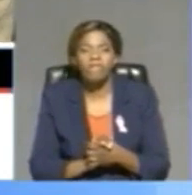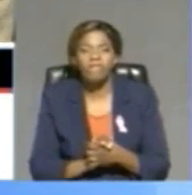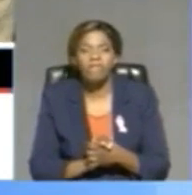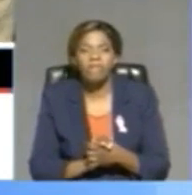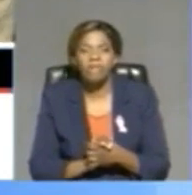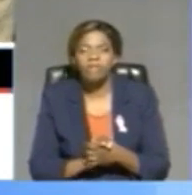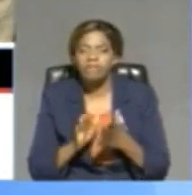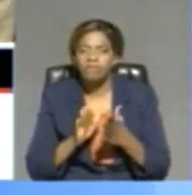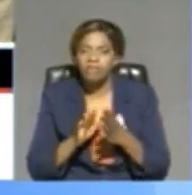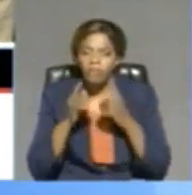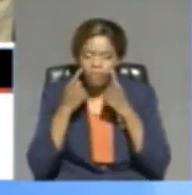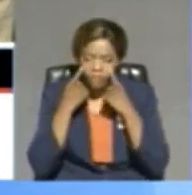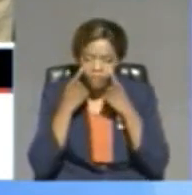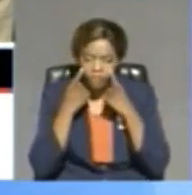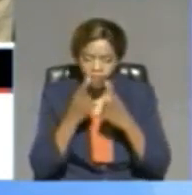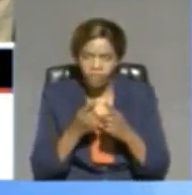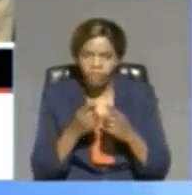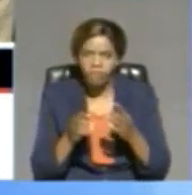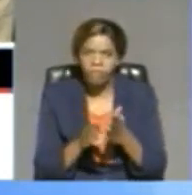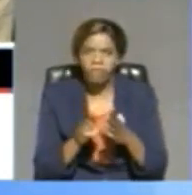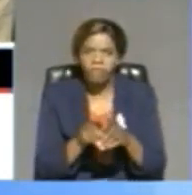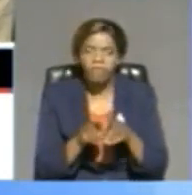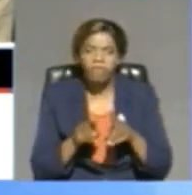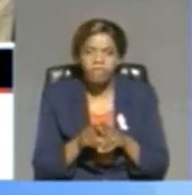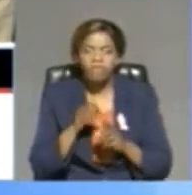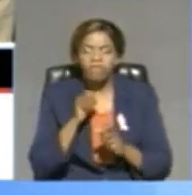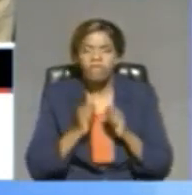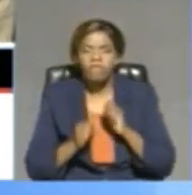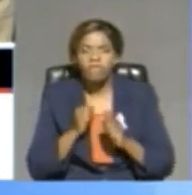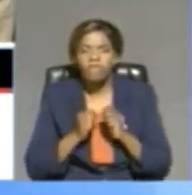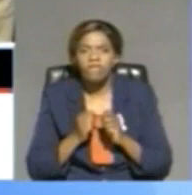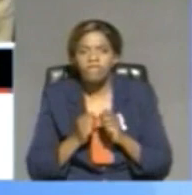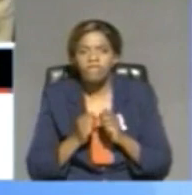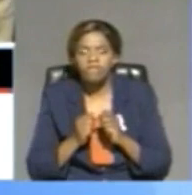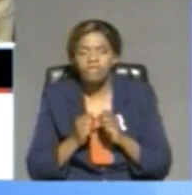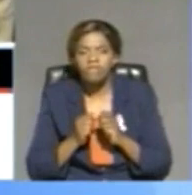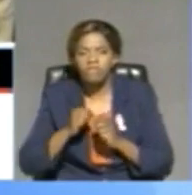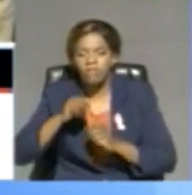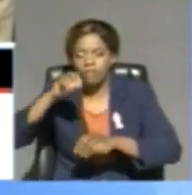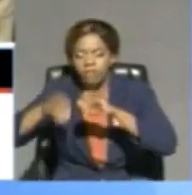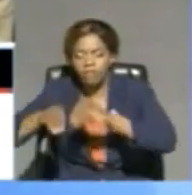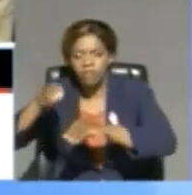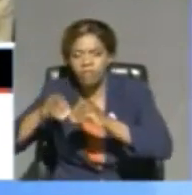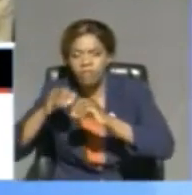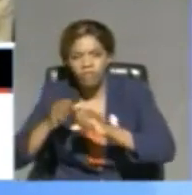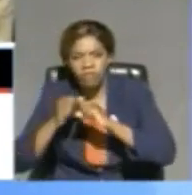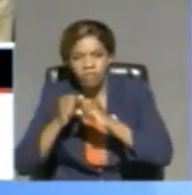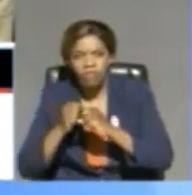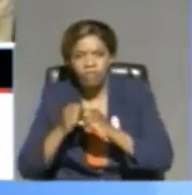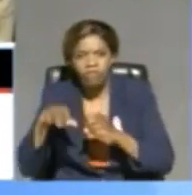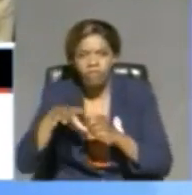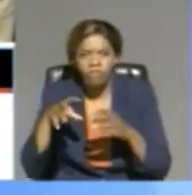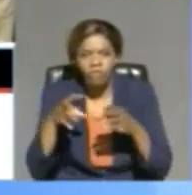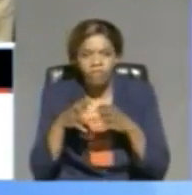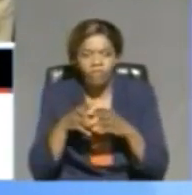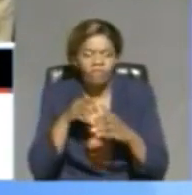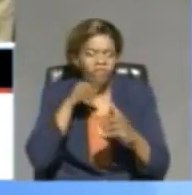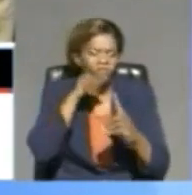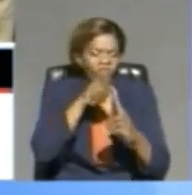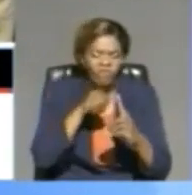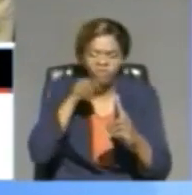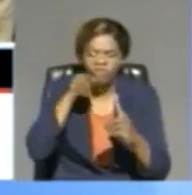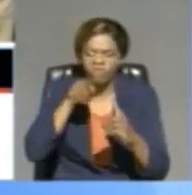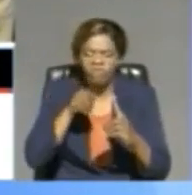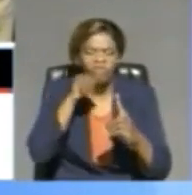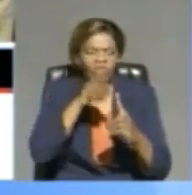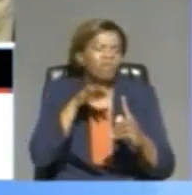Wellington, acompanhamos uma campanha eleitoral fortemente marcada por acusações, satanismo,